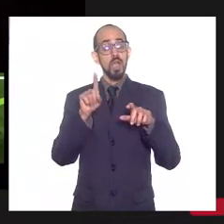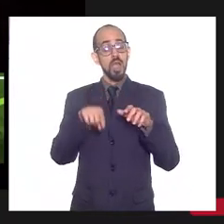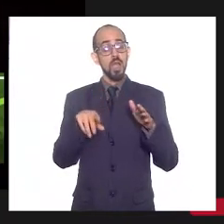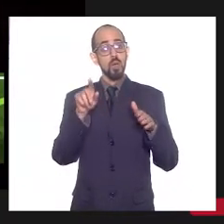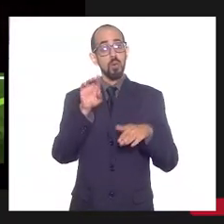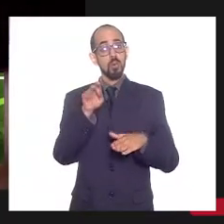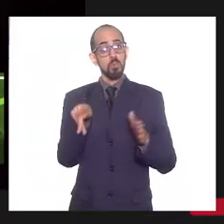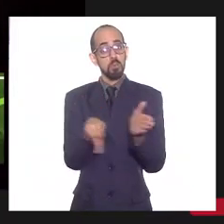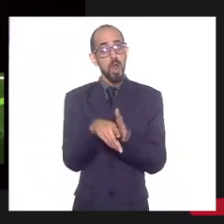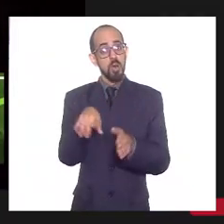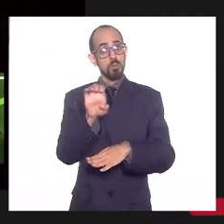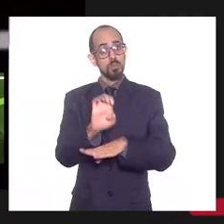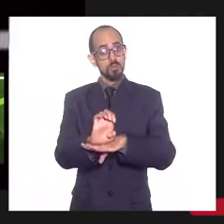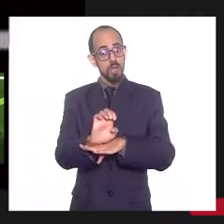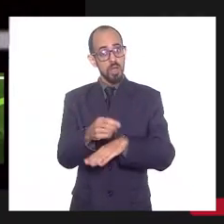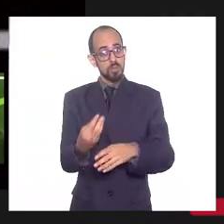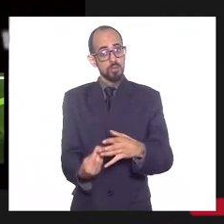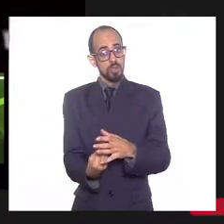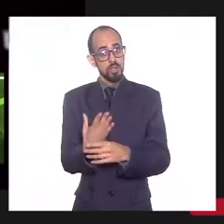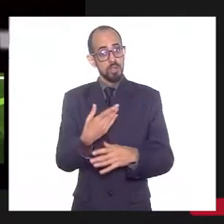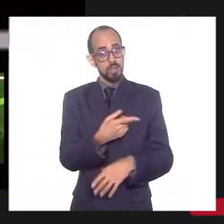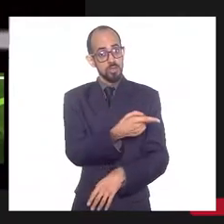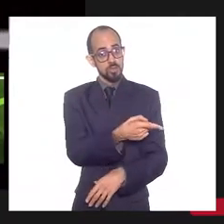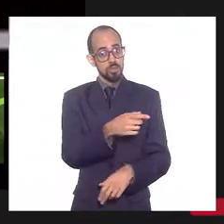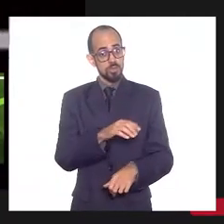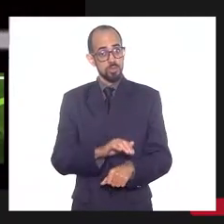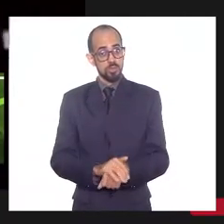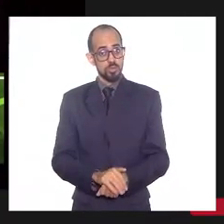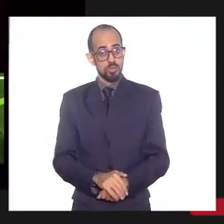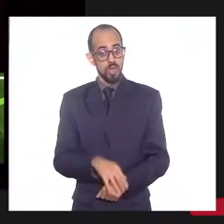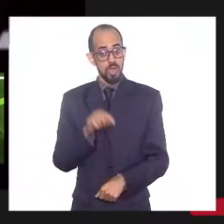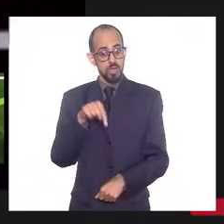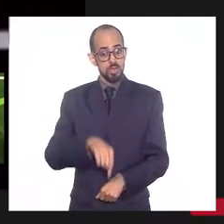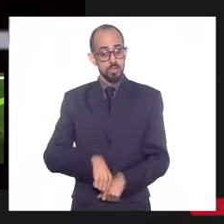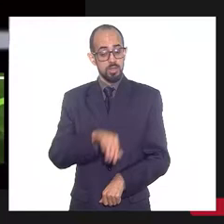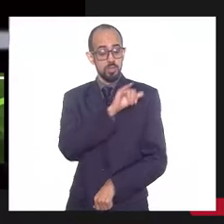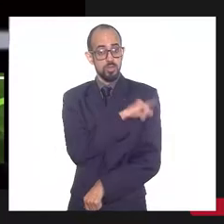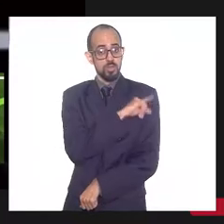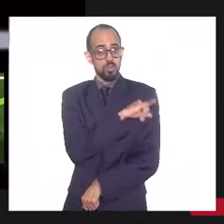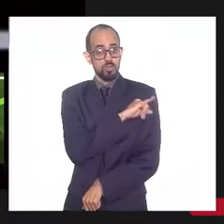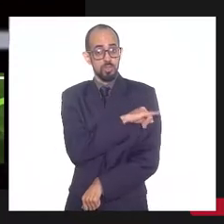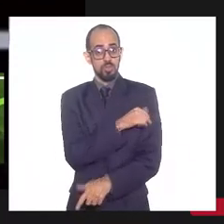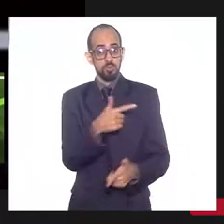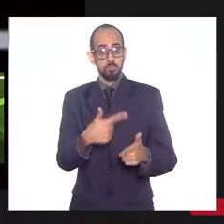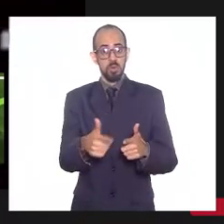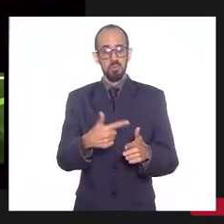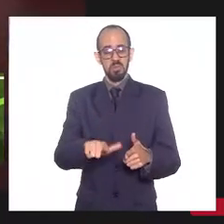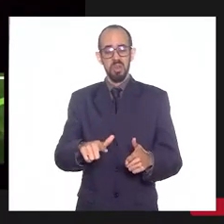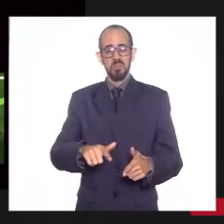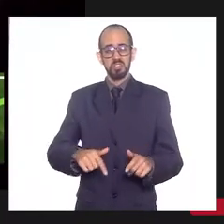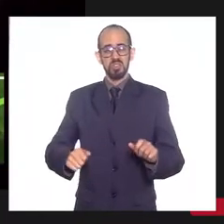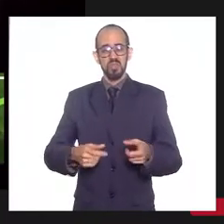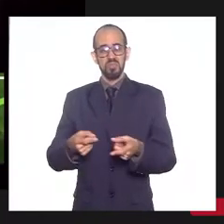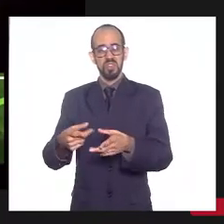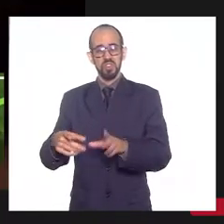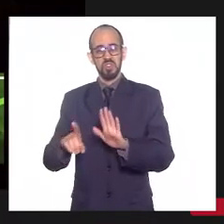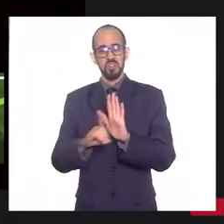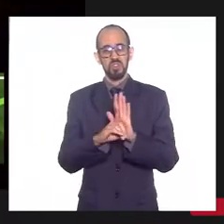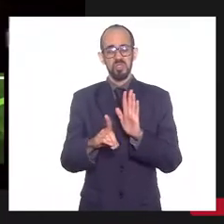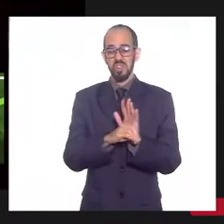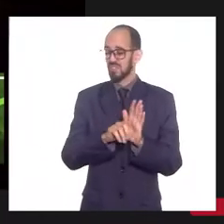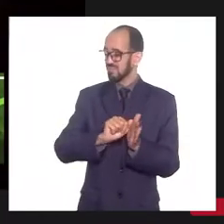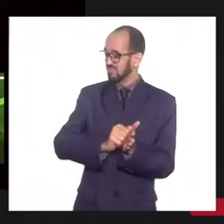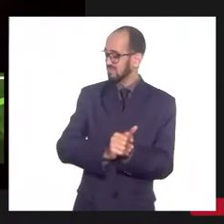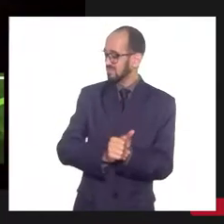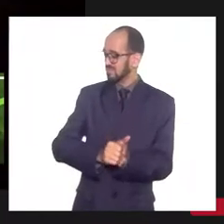neste tema que eu não Rio de Janeiro o problema com as milícias é uma zona no Rio de Janeiro o problema com os traficantes e